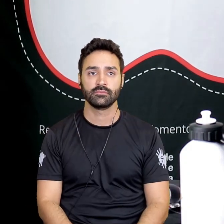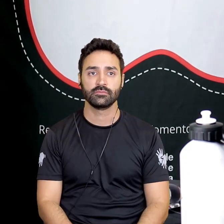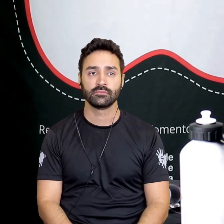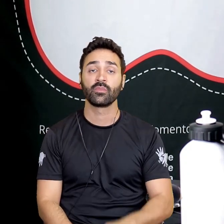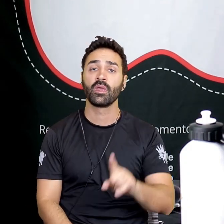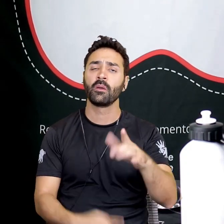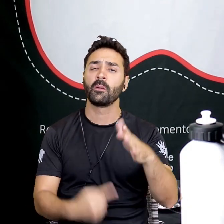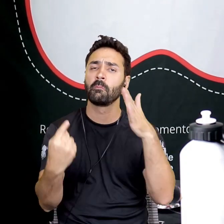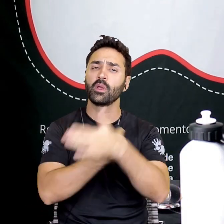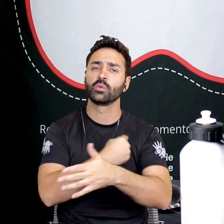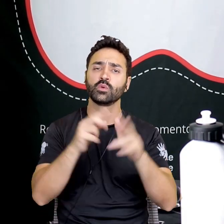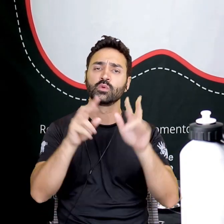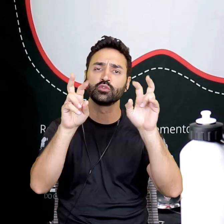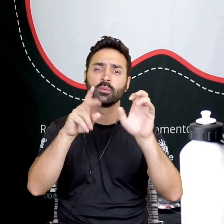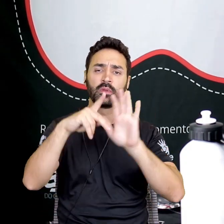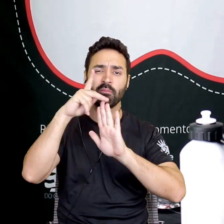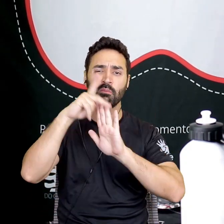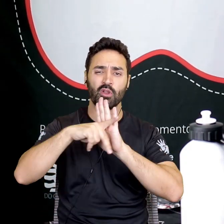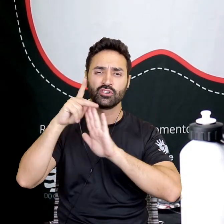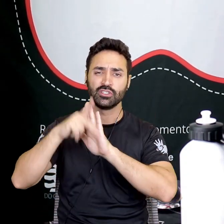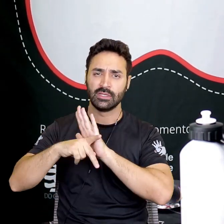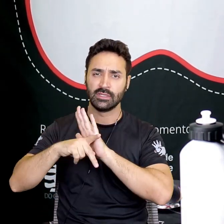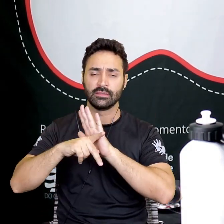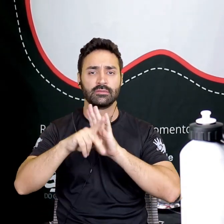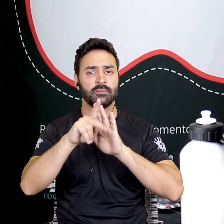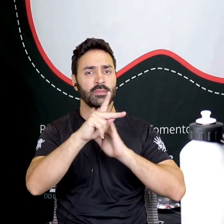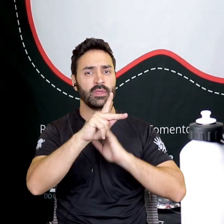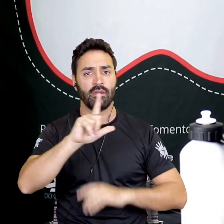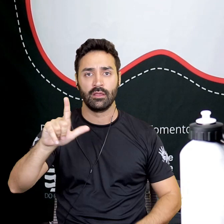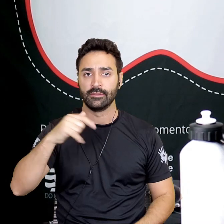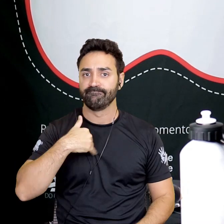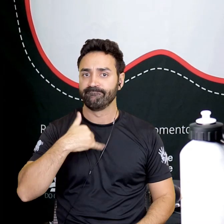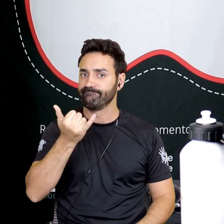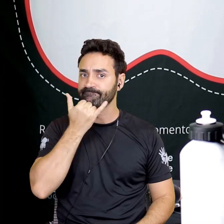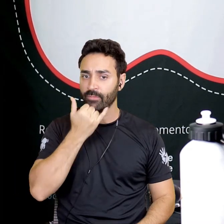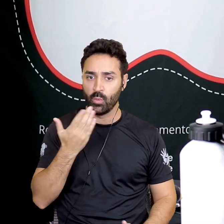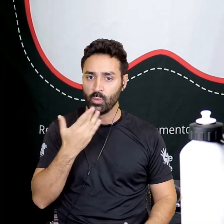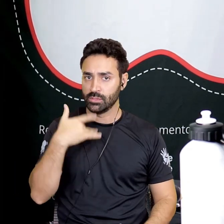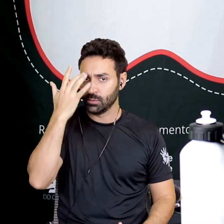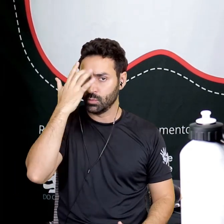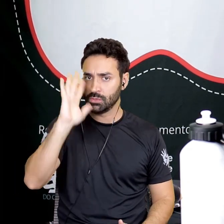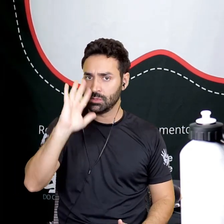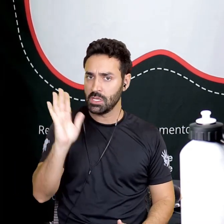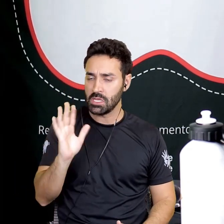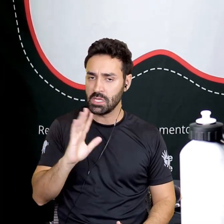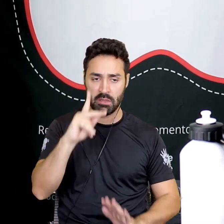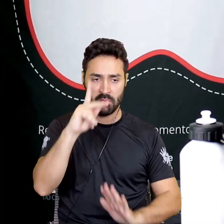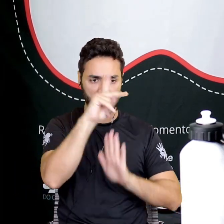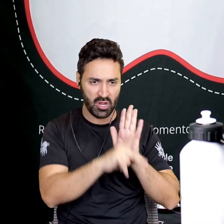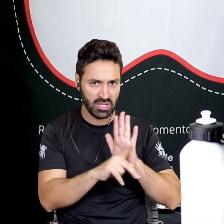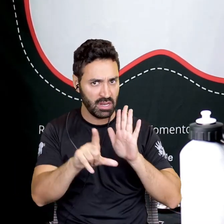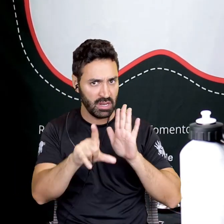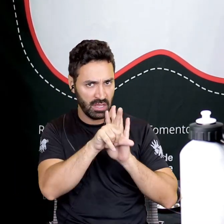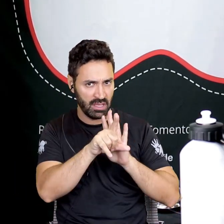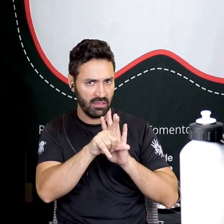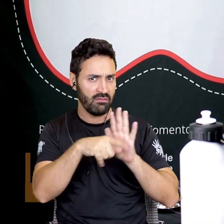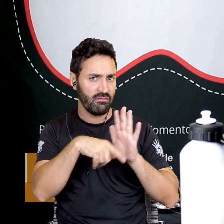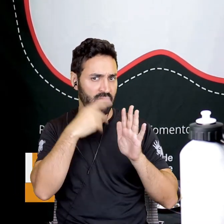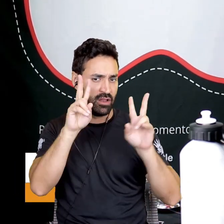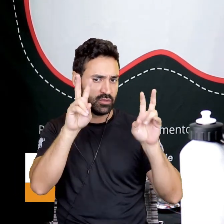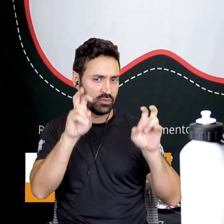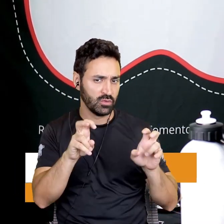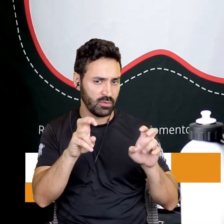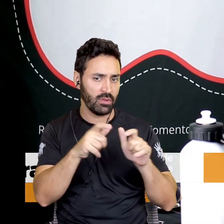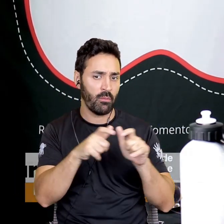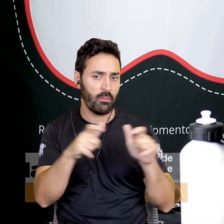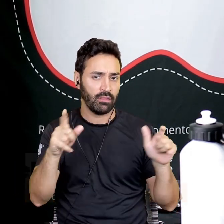dos projetos é muito complexa. Eu não tenho conhecimento hoje de nenhum projeto específico que fale sobre ampliação